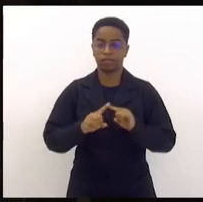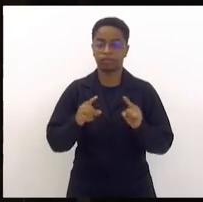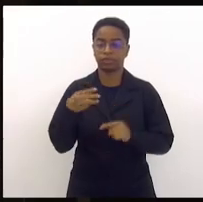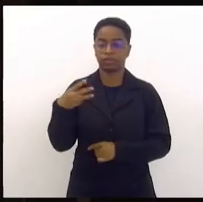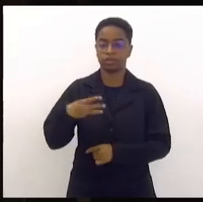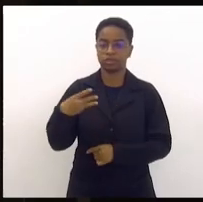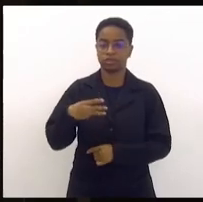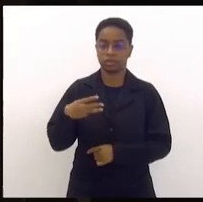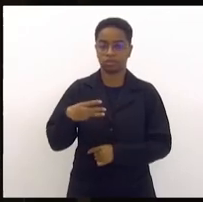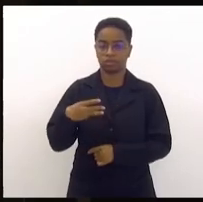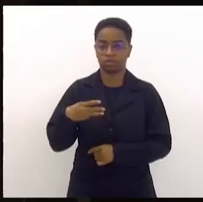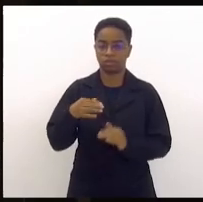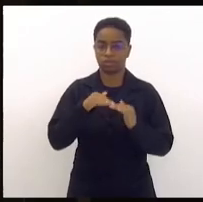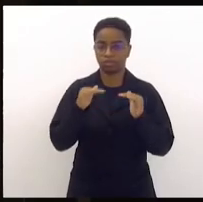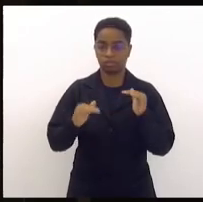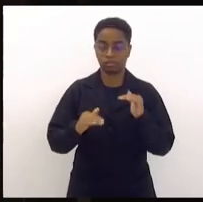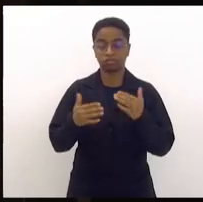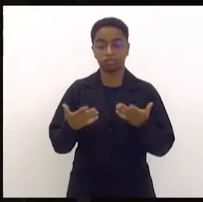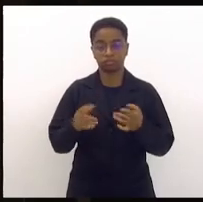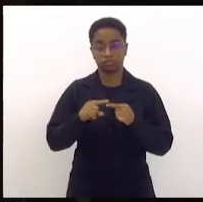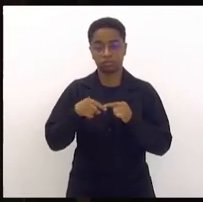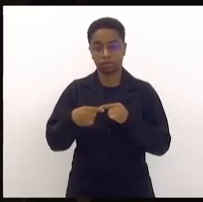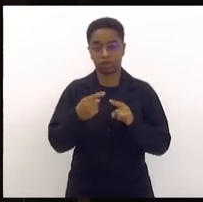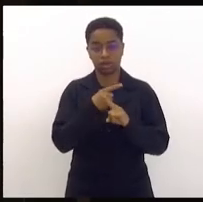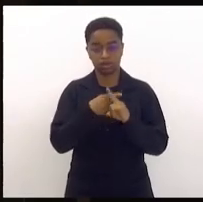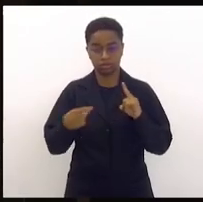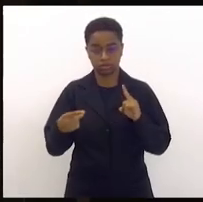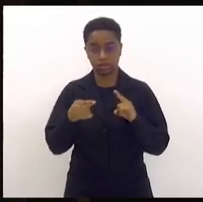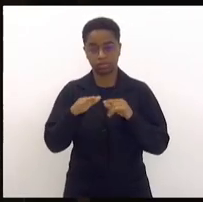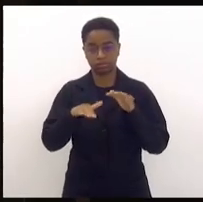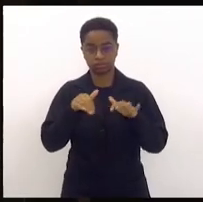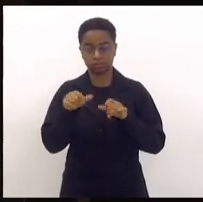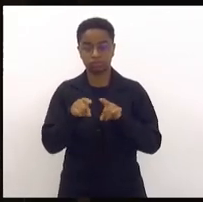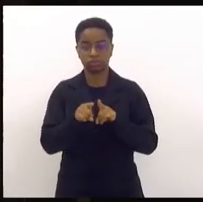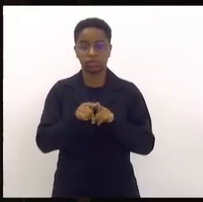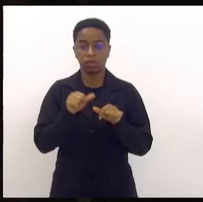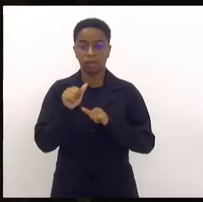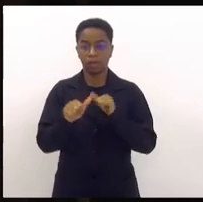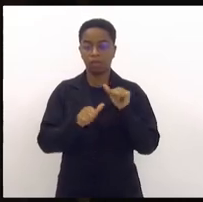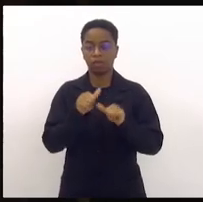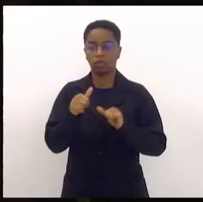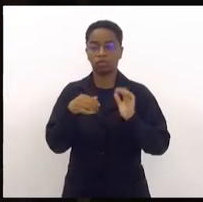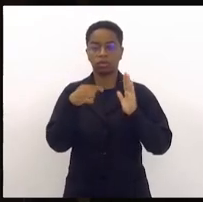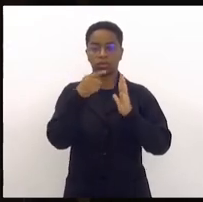lugar. E aí eles cancelaram o chamamento,